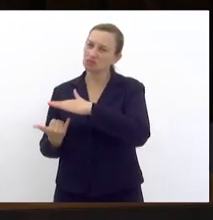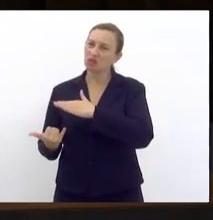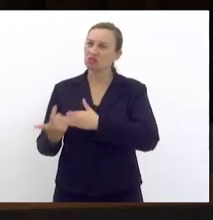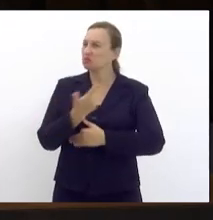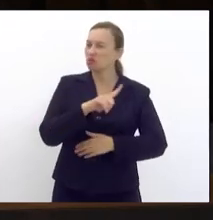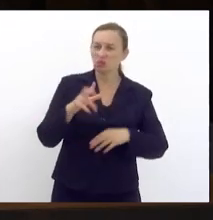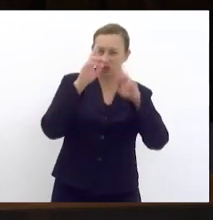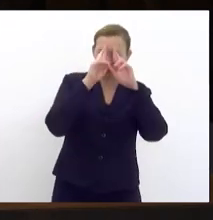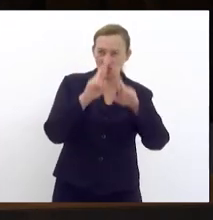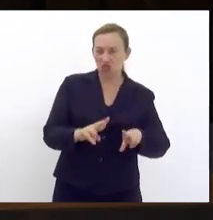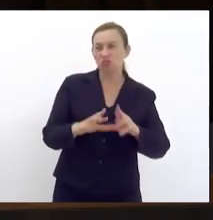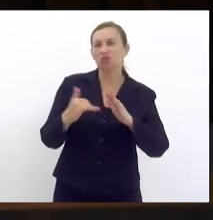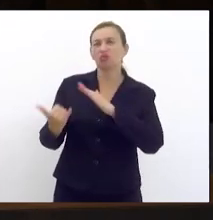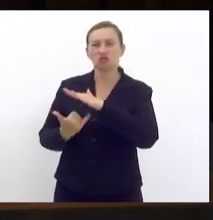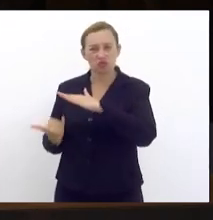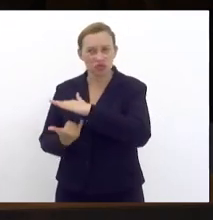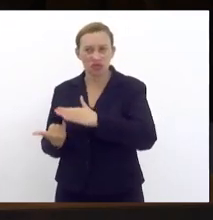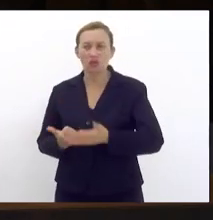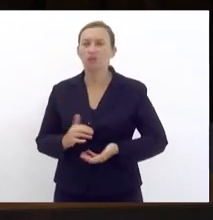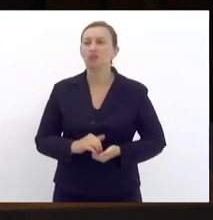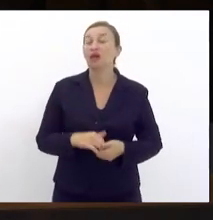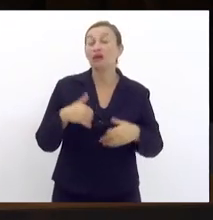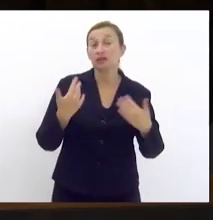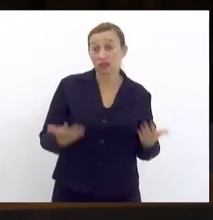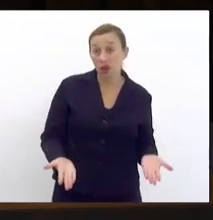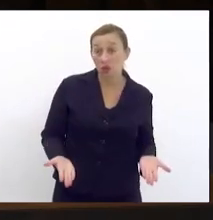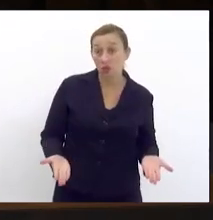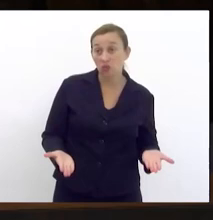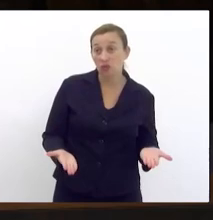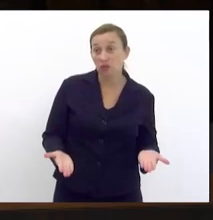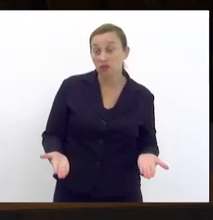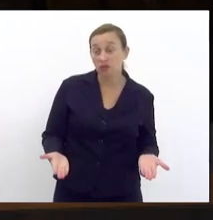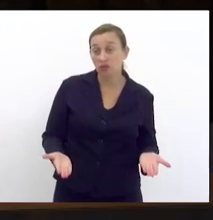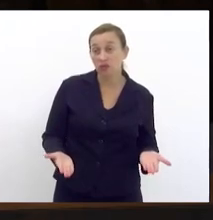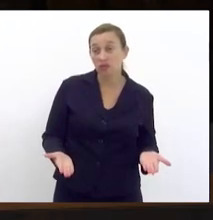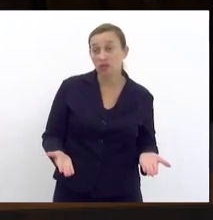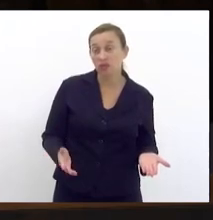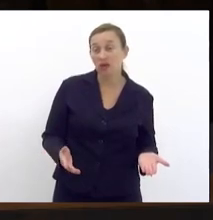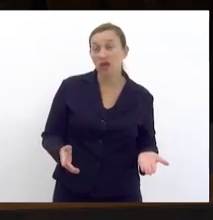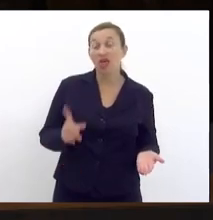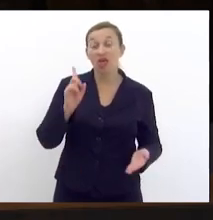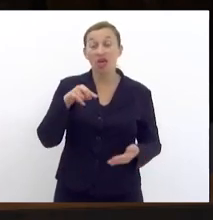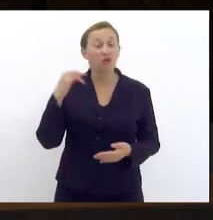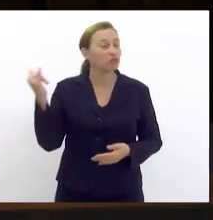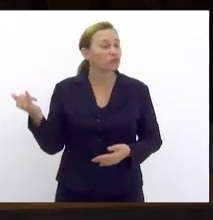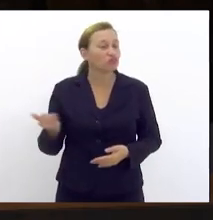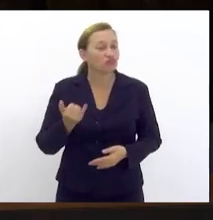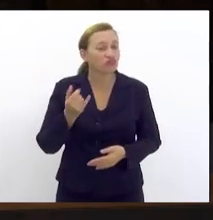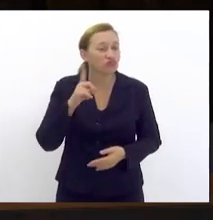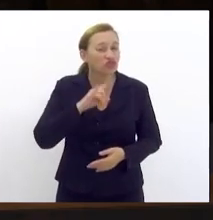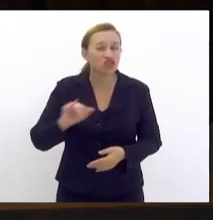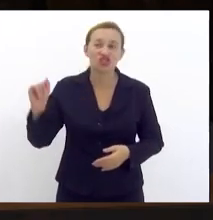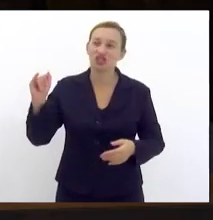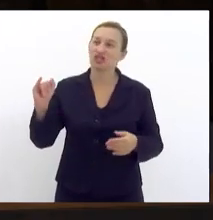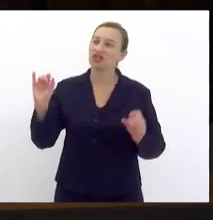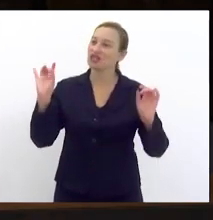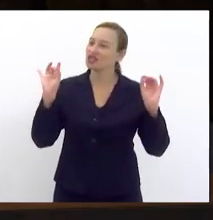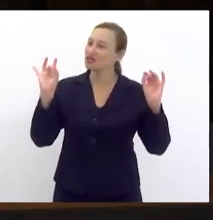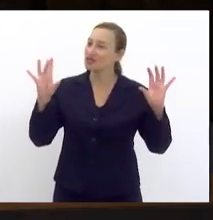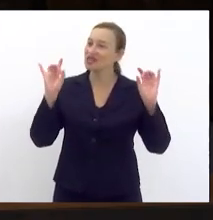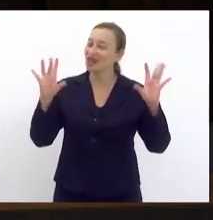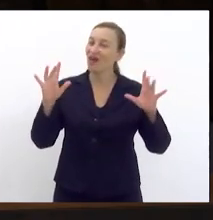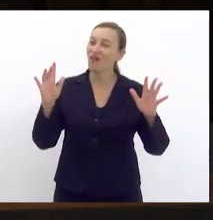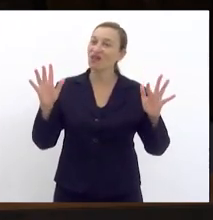instituição. Então, eu acho, Pedro, que é um dia muito especial e feliz para essa casa.